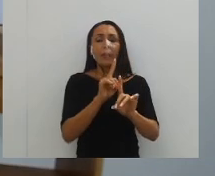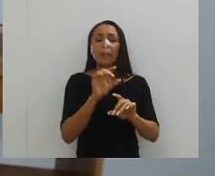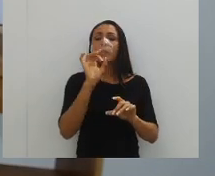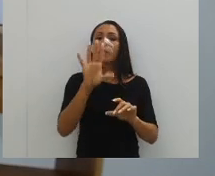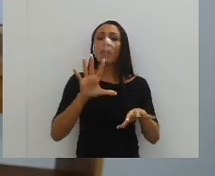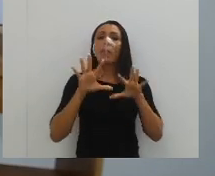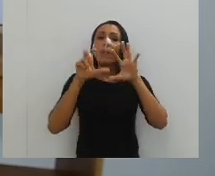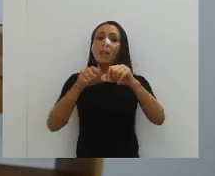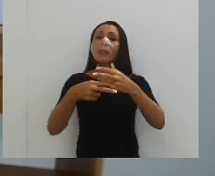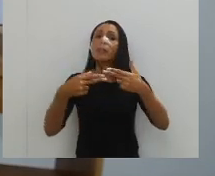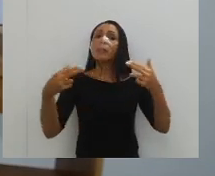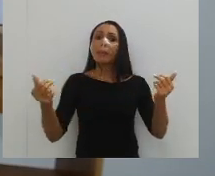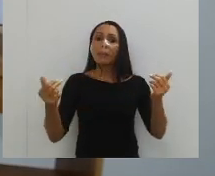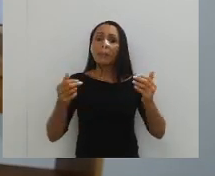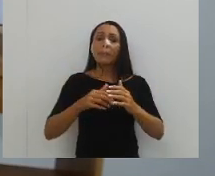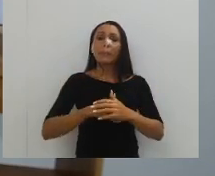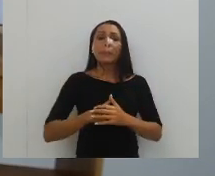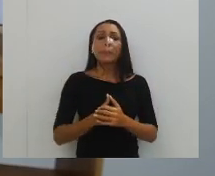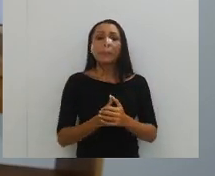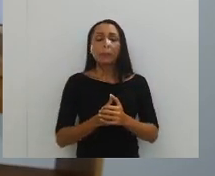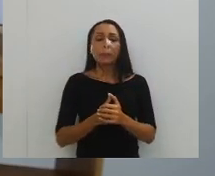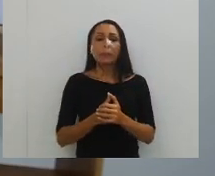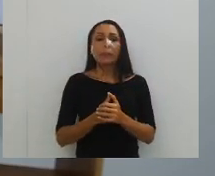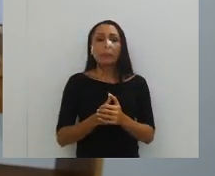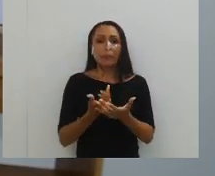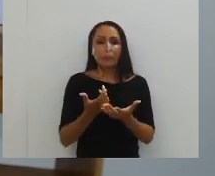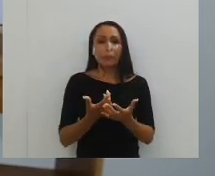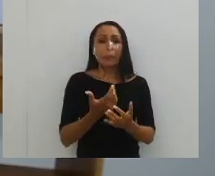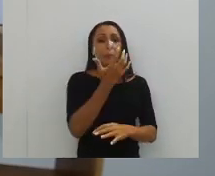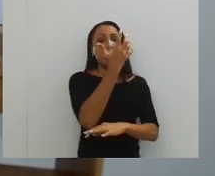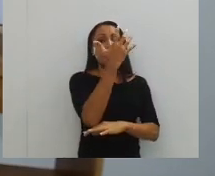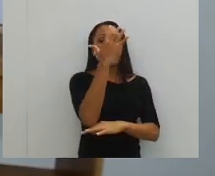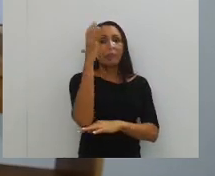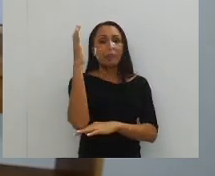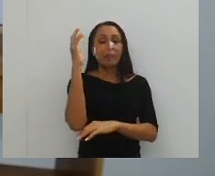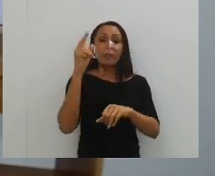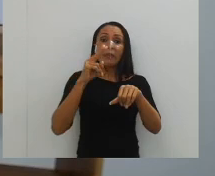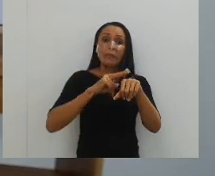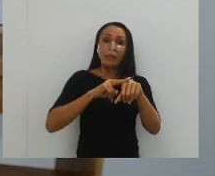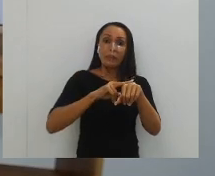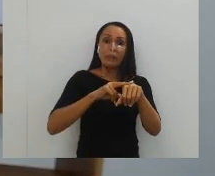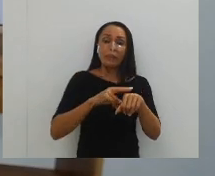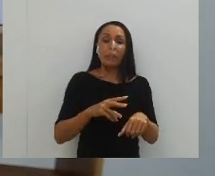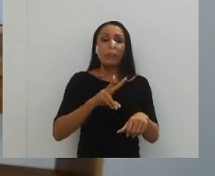com essa categoria aqui e for planta, divisão é vegetal.